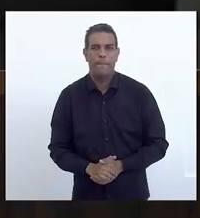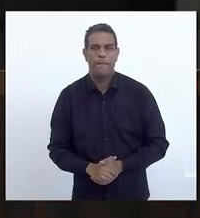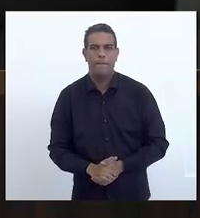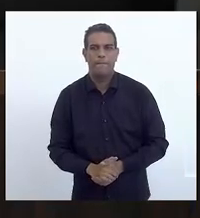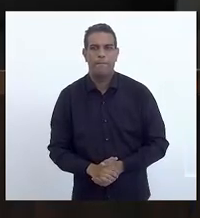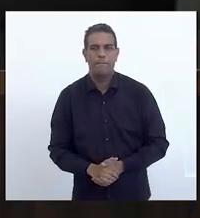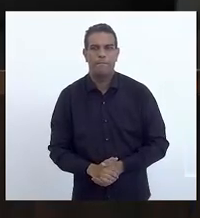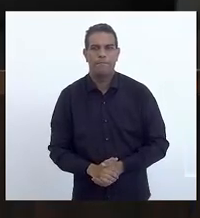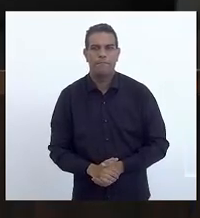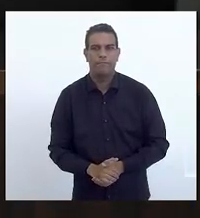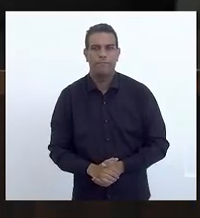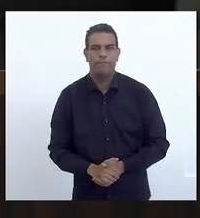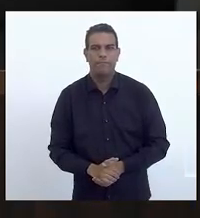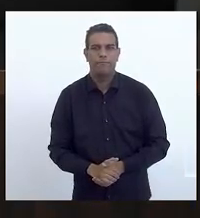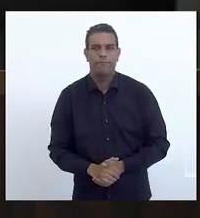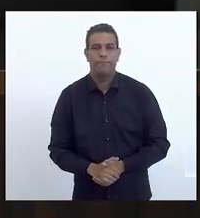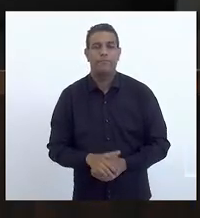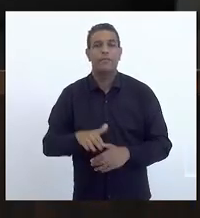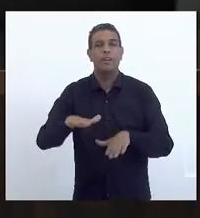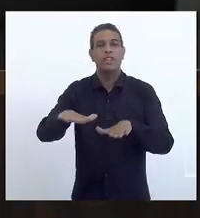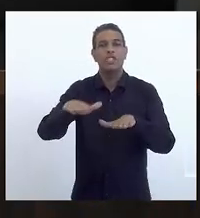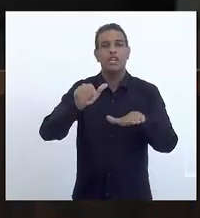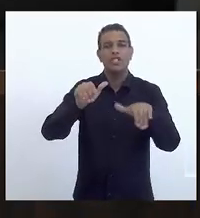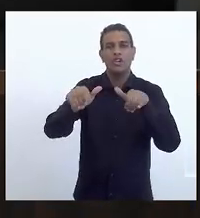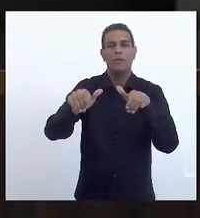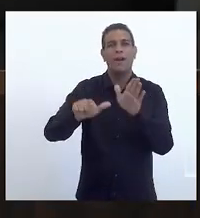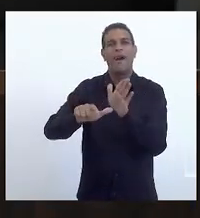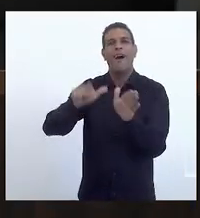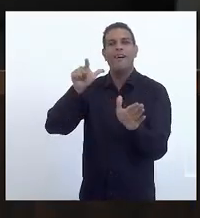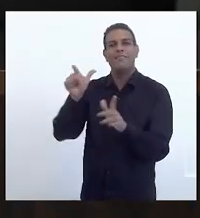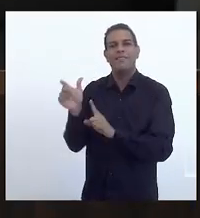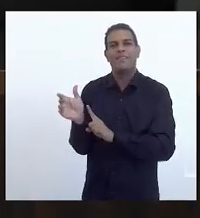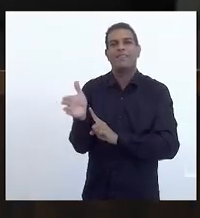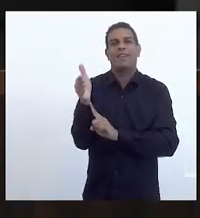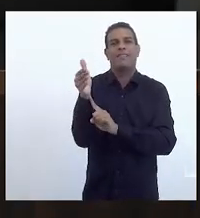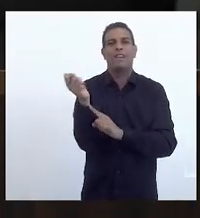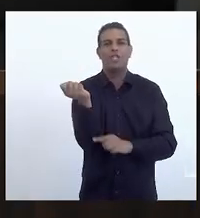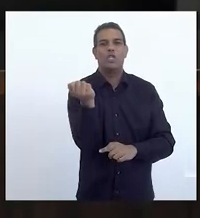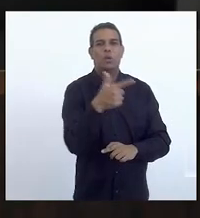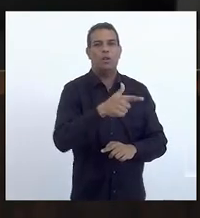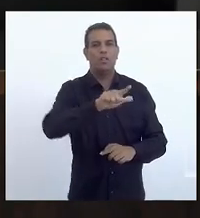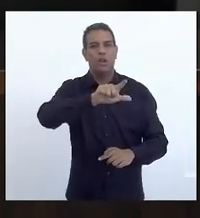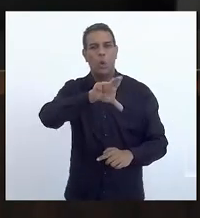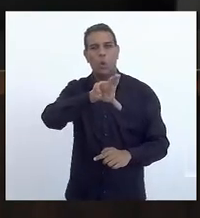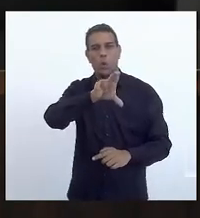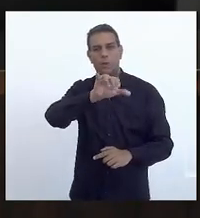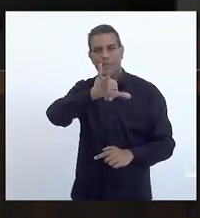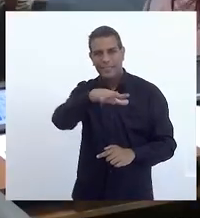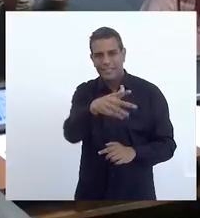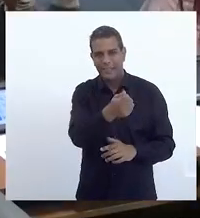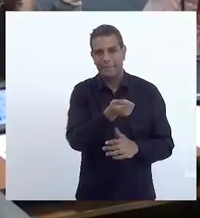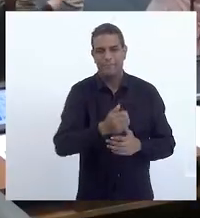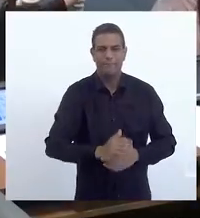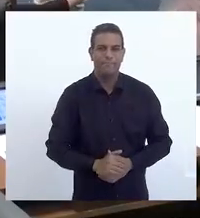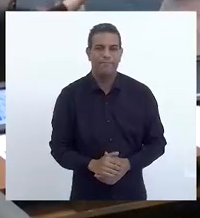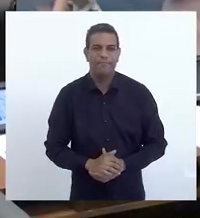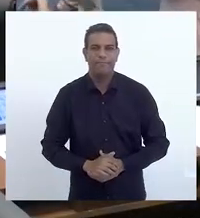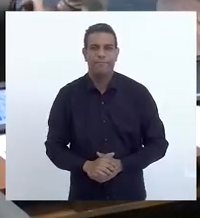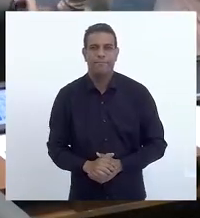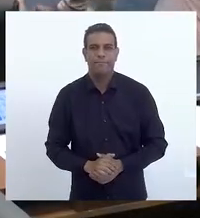um. É que eu chamei a ciência antes da Lucinha. Pega do saneamento.